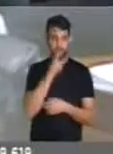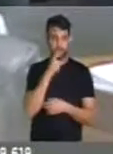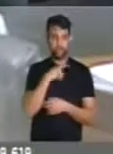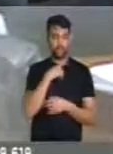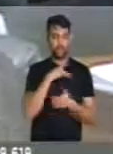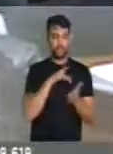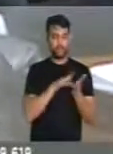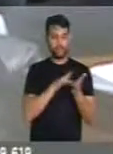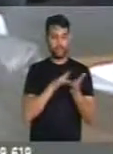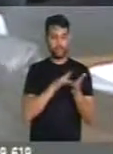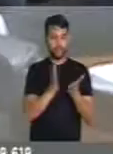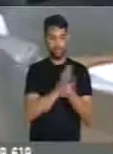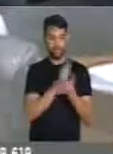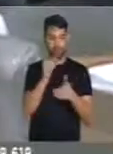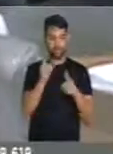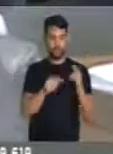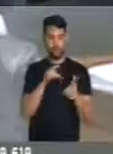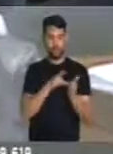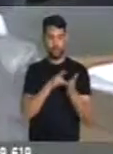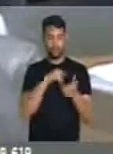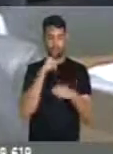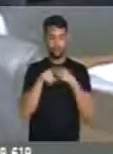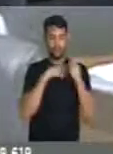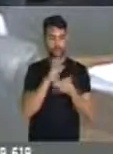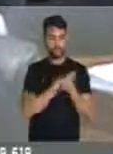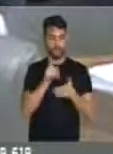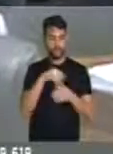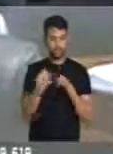enganar alguém. Não enganam mais ninguém.